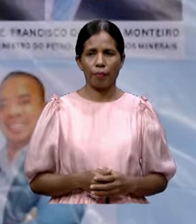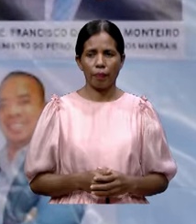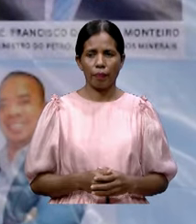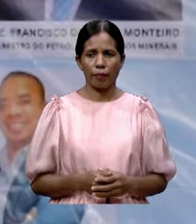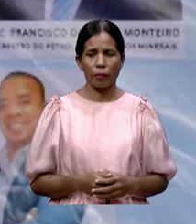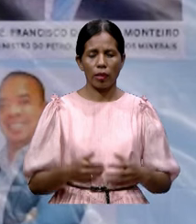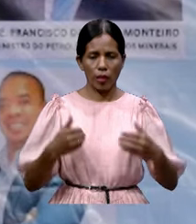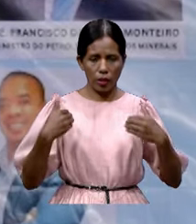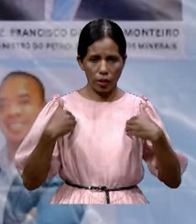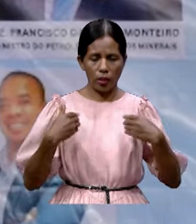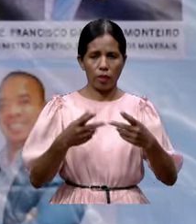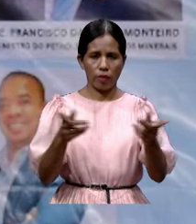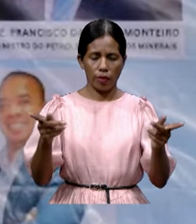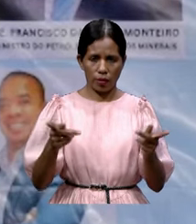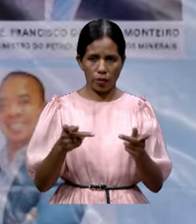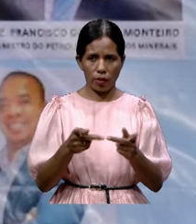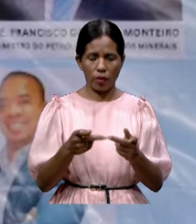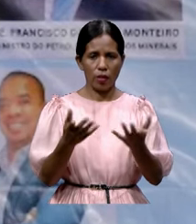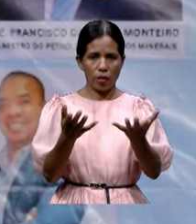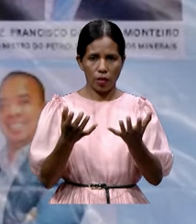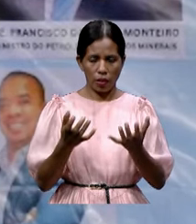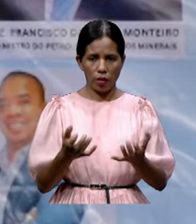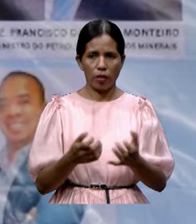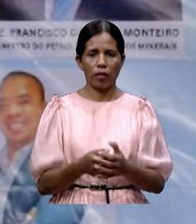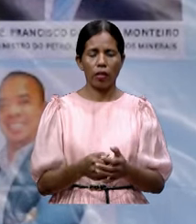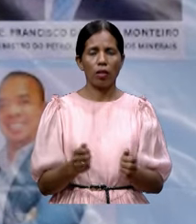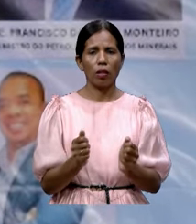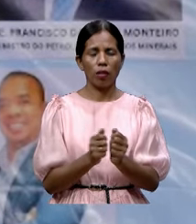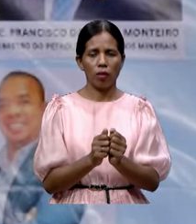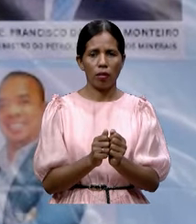a fati a cara ou interesse